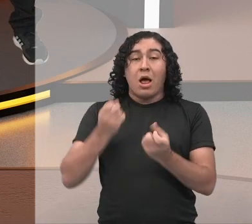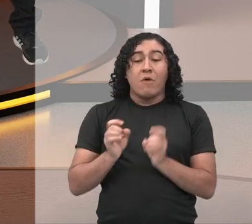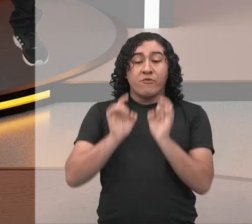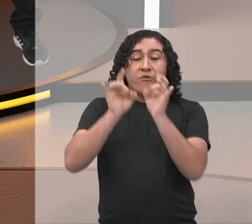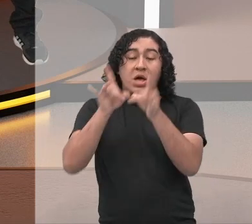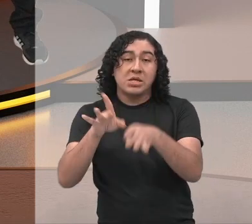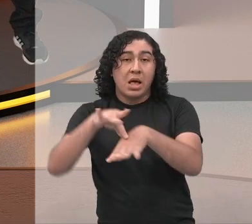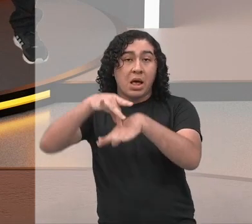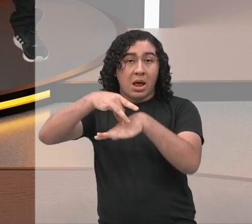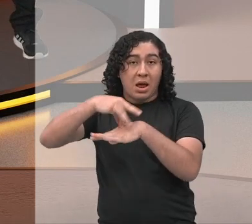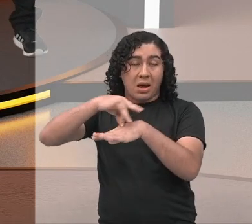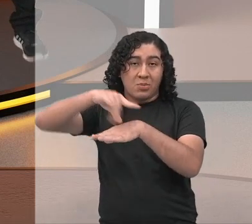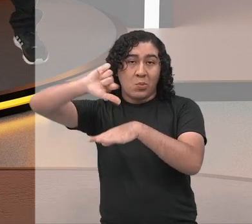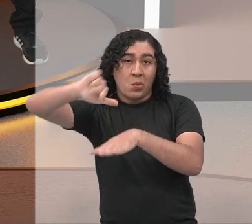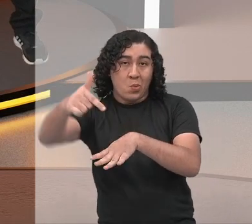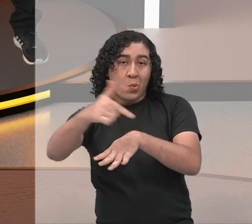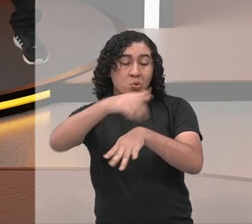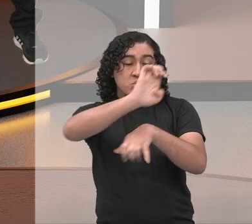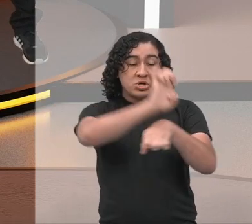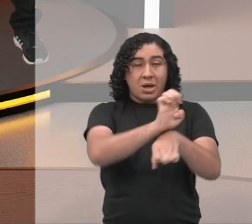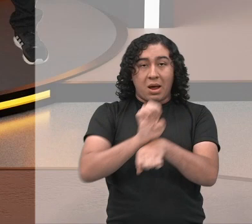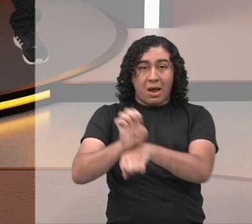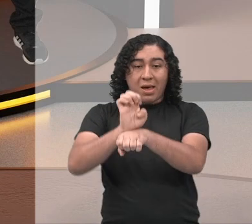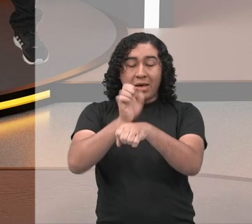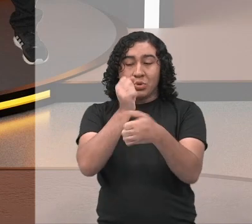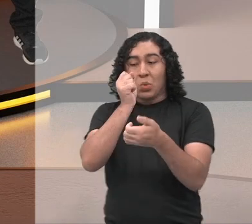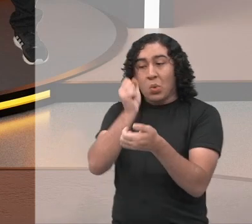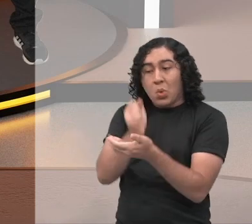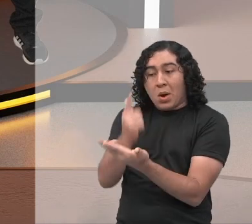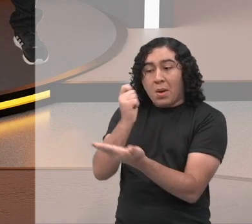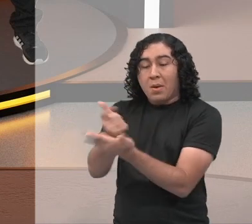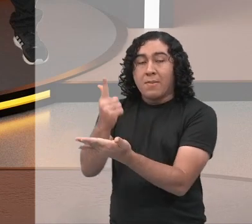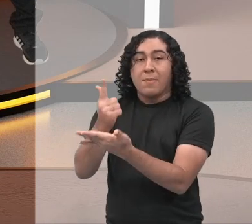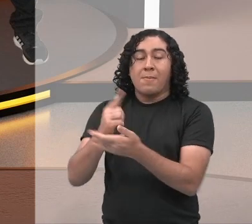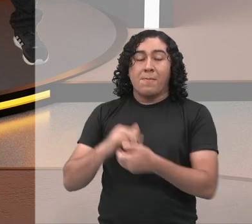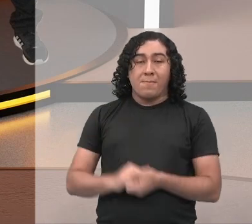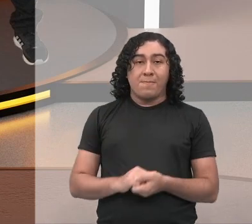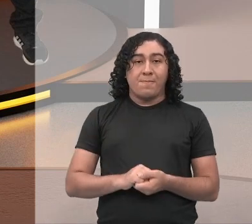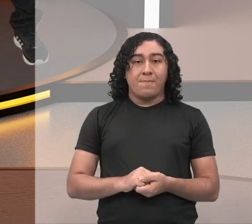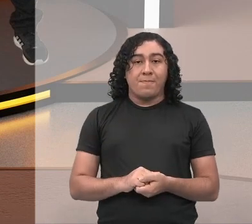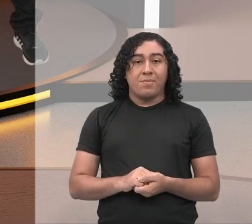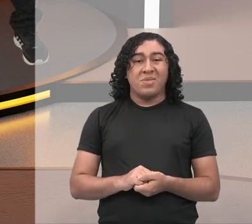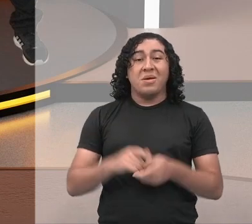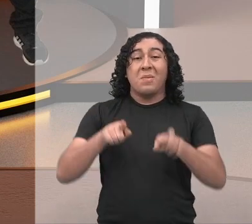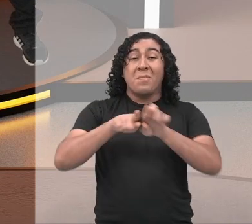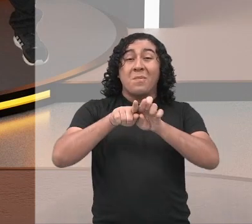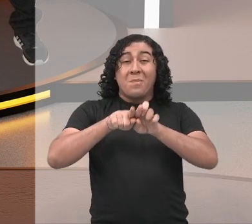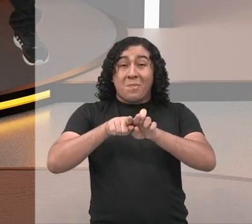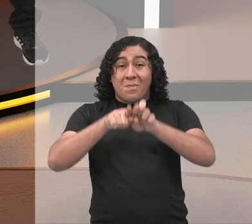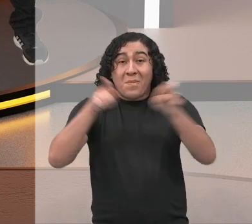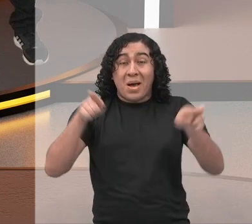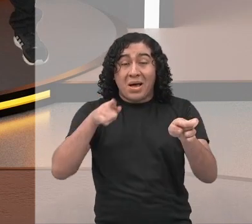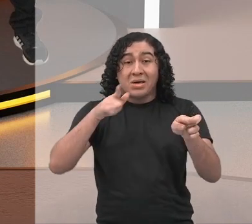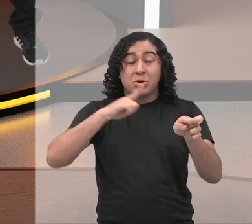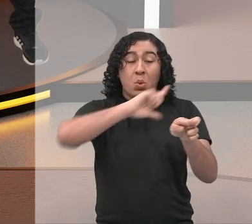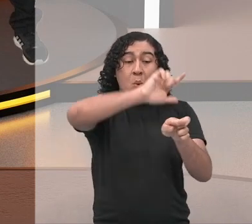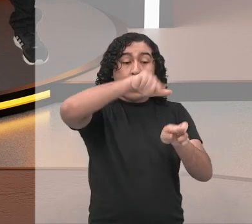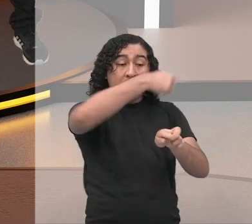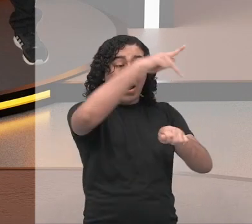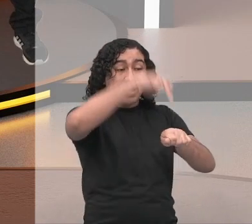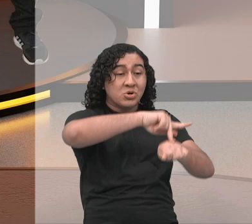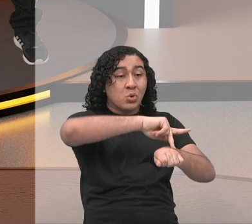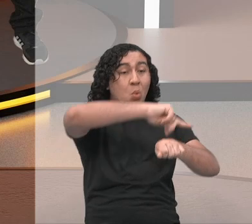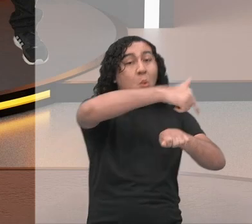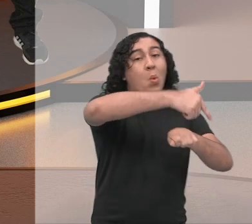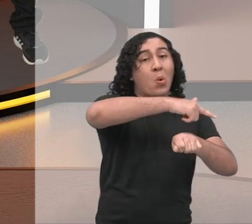para outras regiões do país. Mas com a concorrência do charque que vinha de fora, ali do